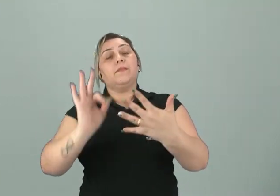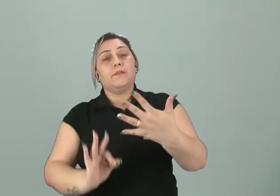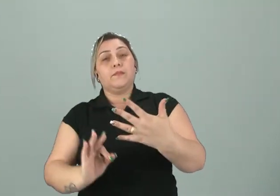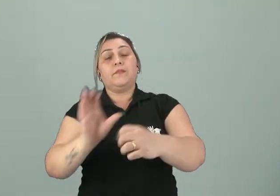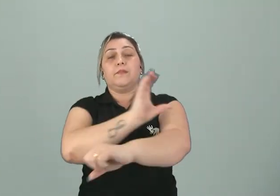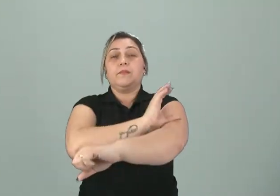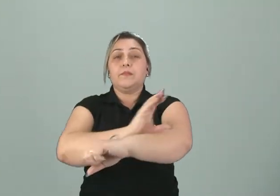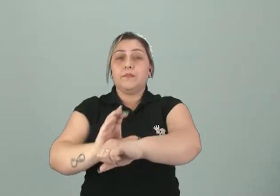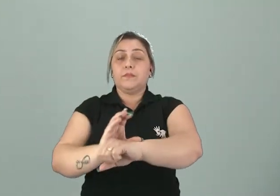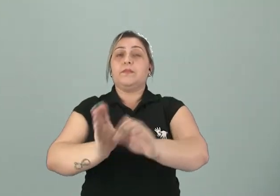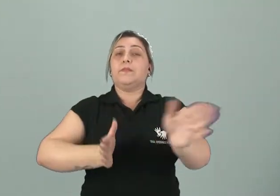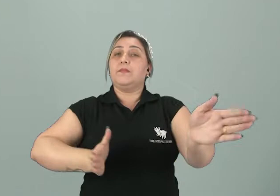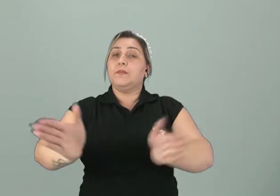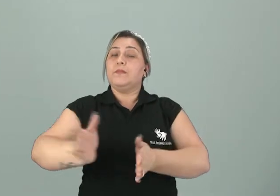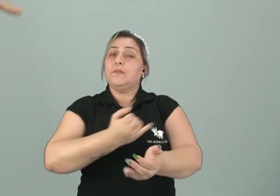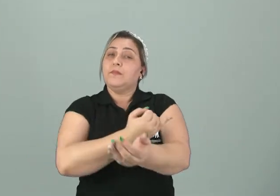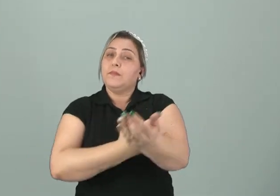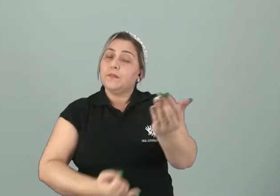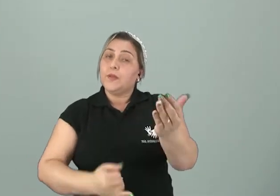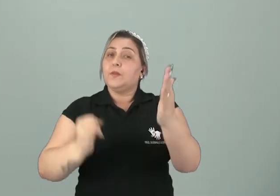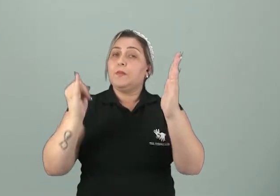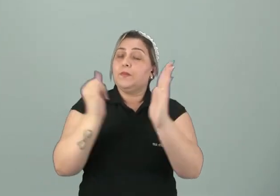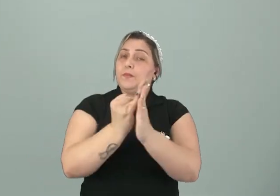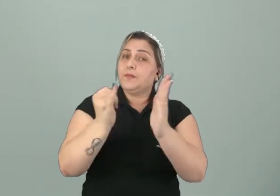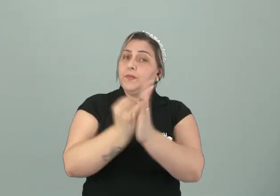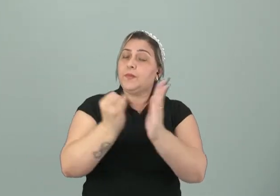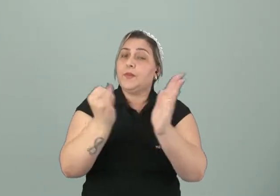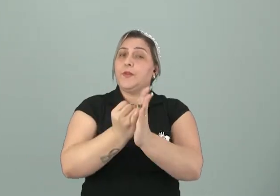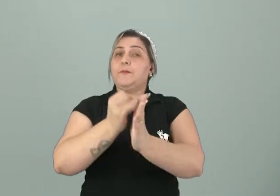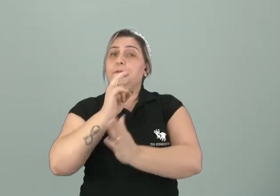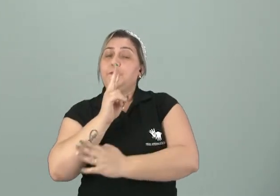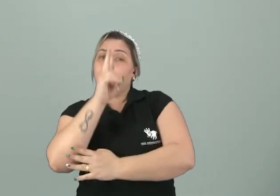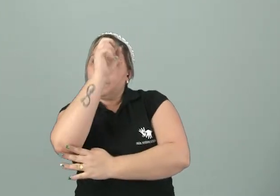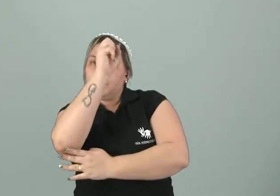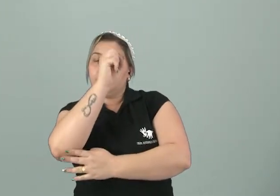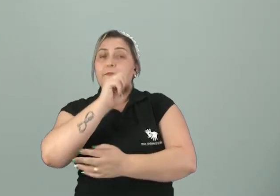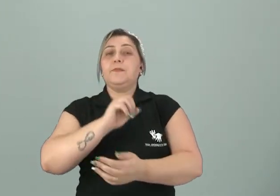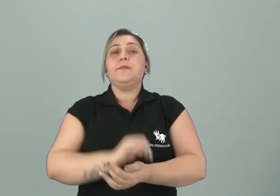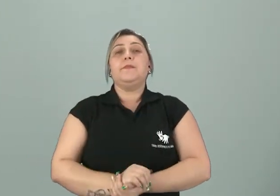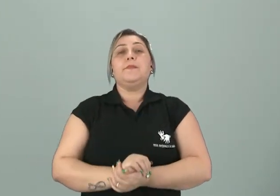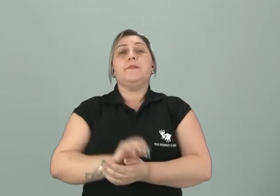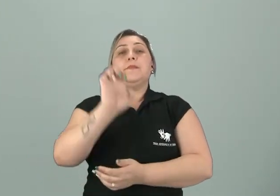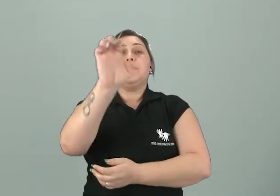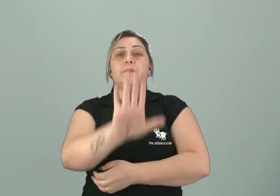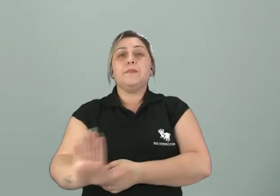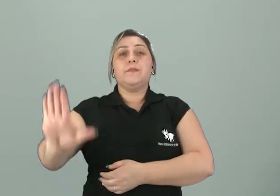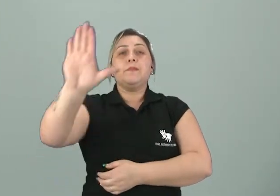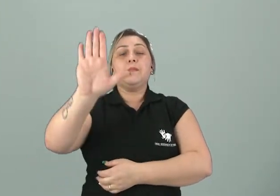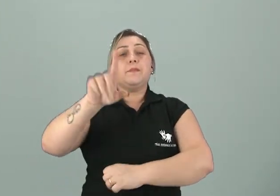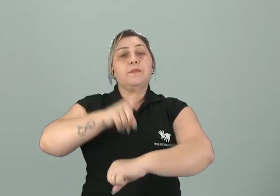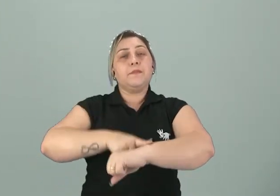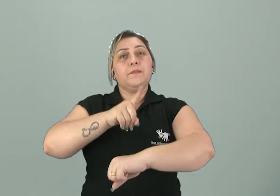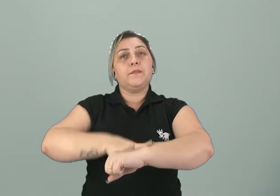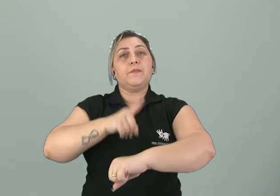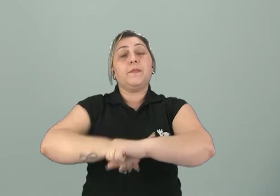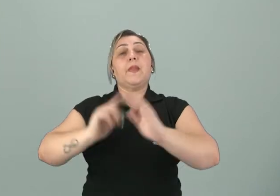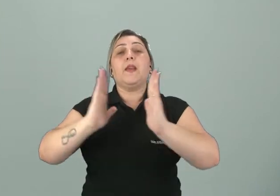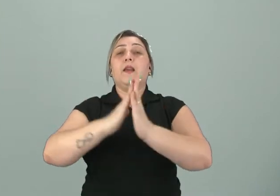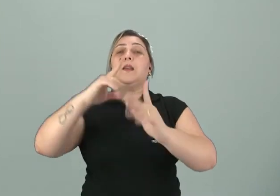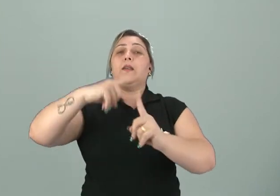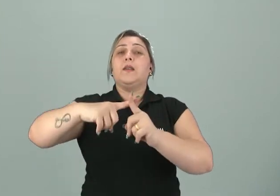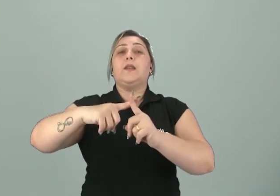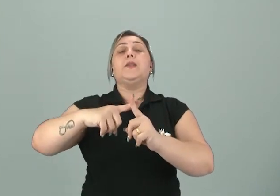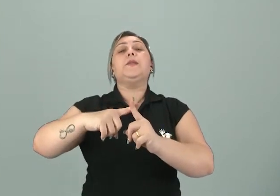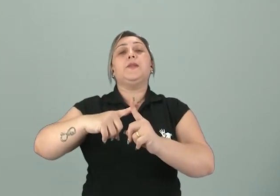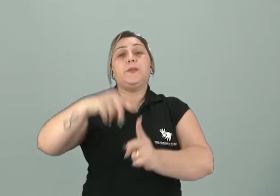marcante dentre todos esses aspectos da cultura medieval de uma instituição muito poderosa na